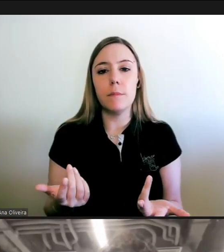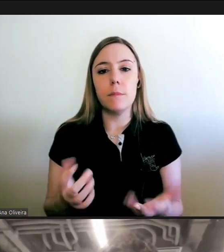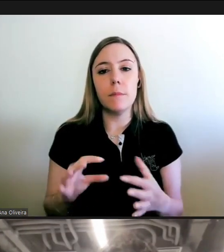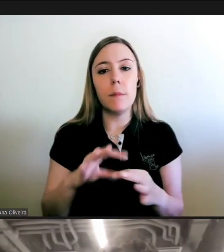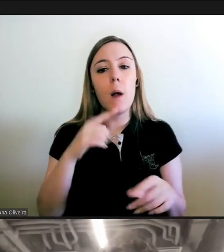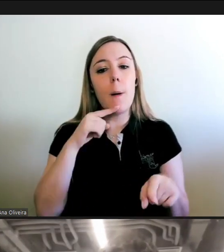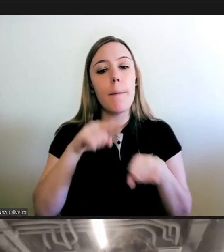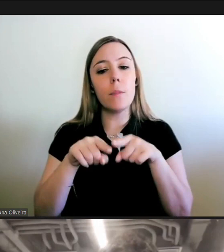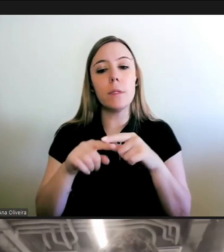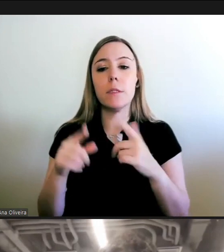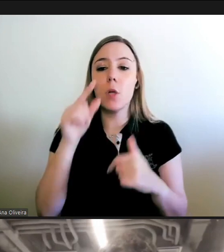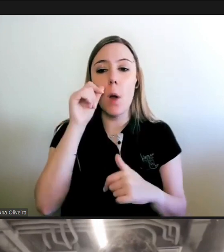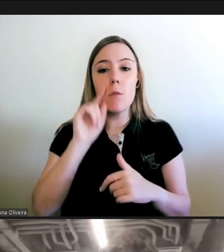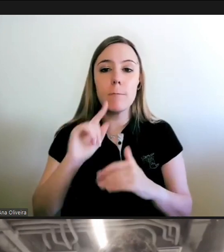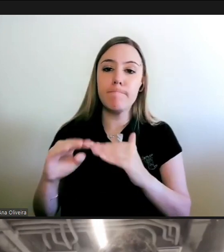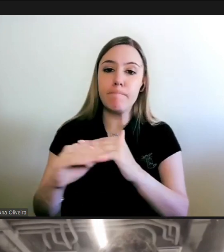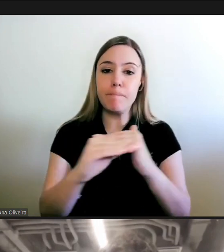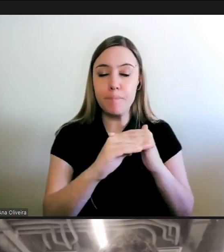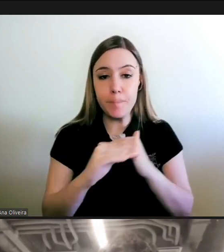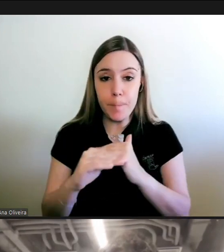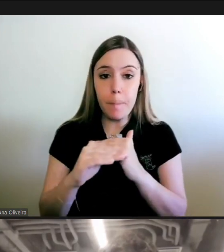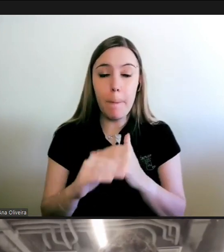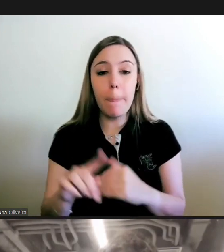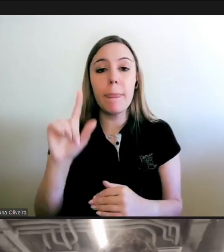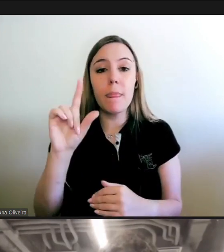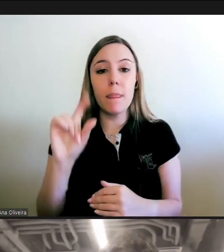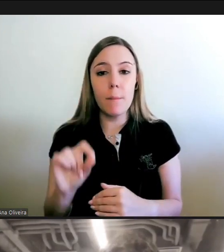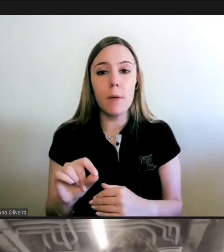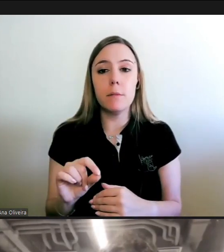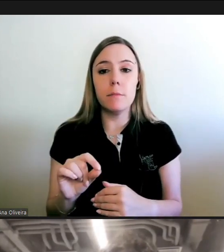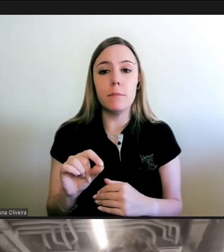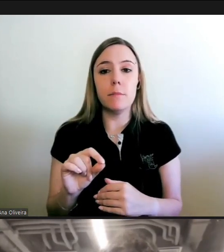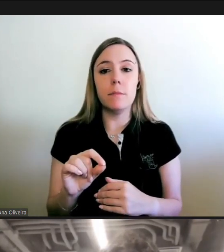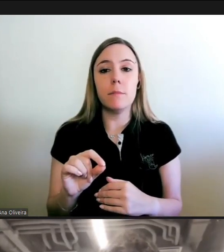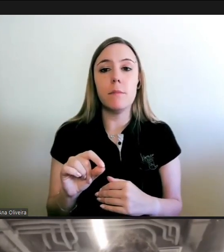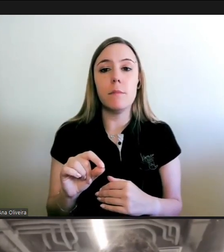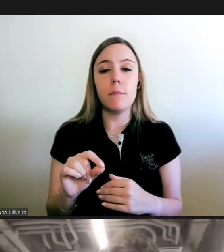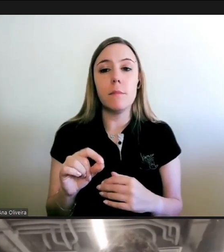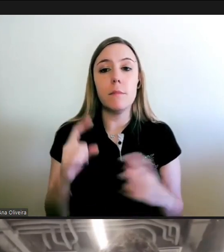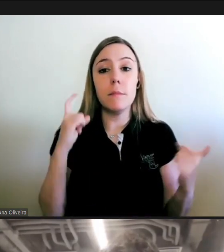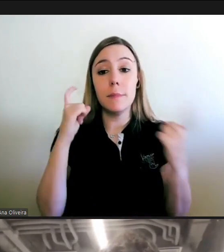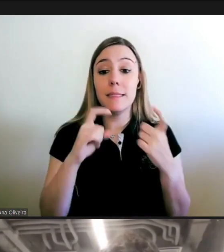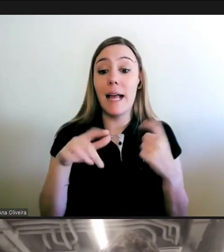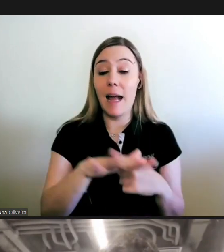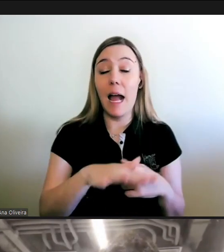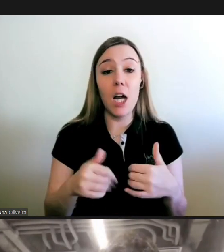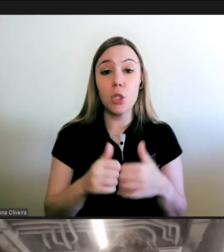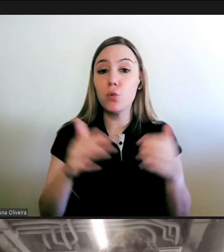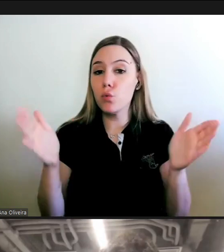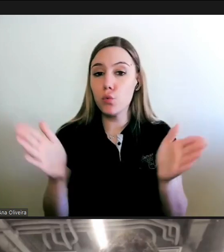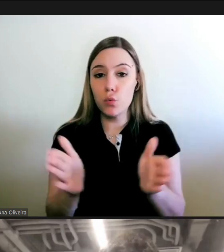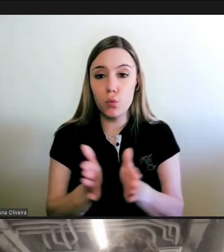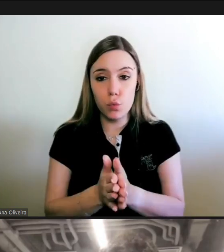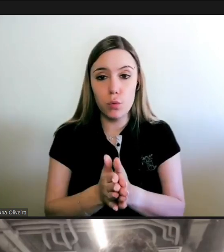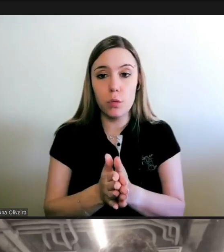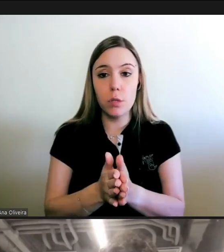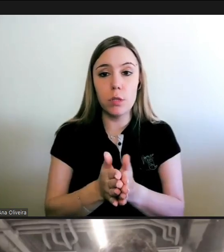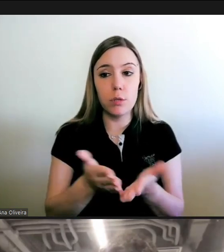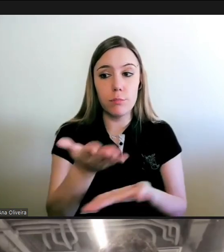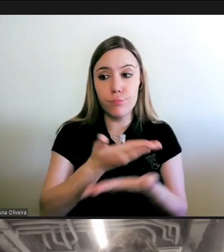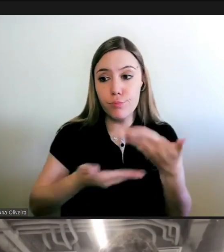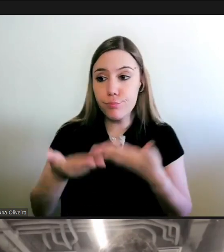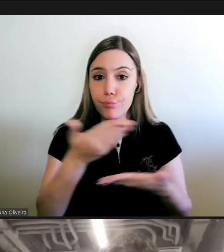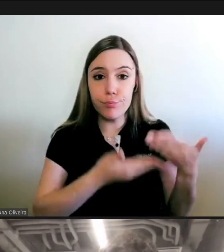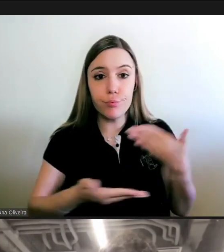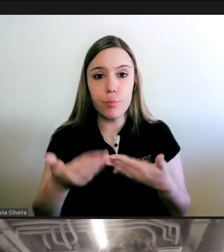políticas de igualdade de género, e nesta medida, à acessão de que todas estas matérias são intercomunicantes e, portanto, não são estanques, nós